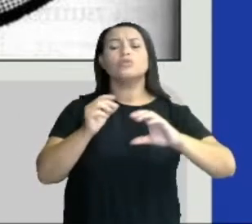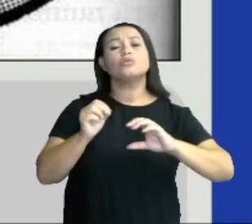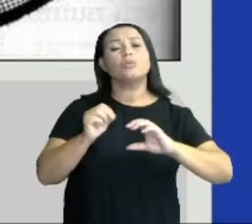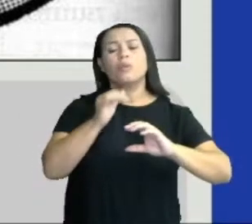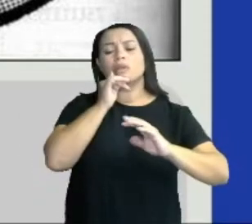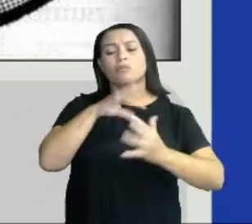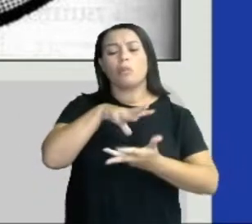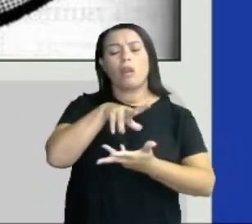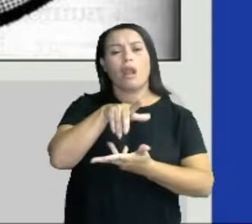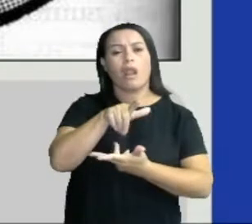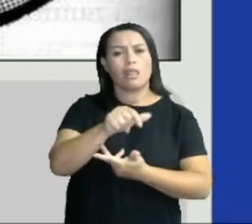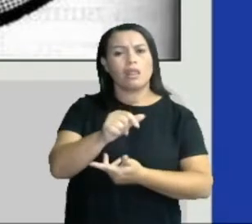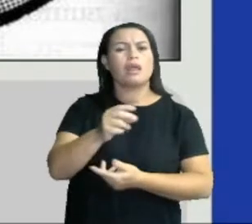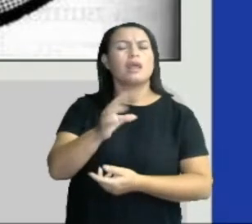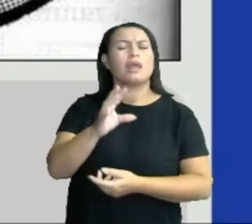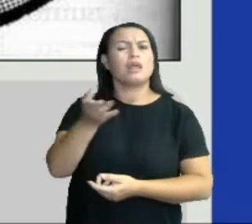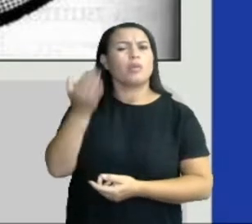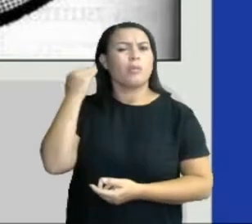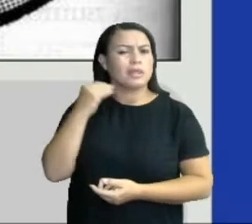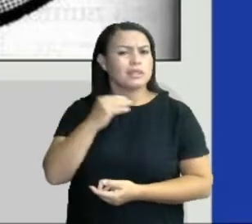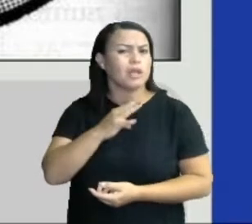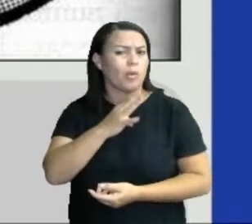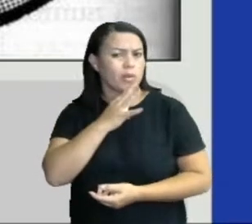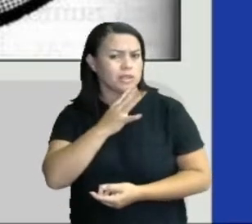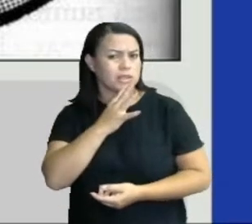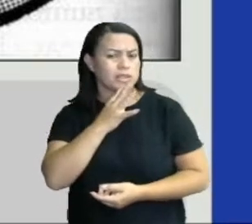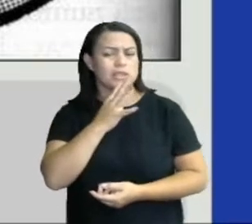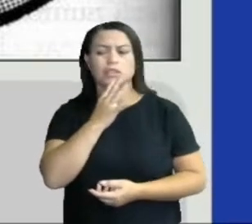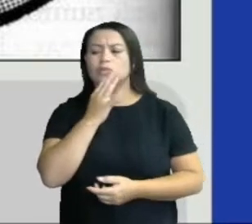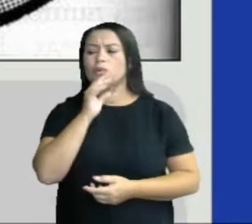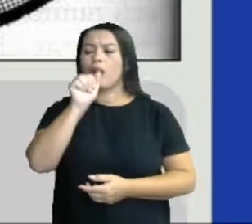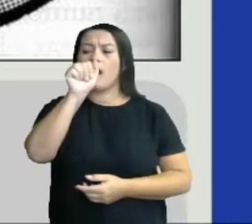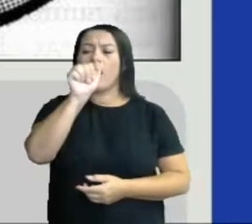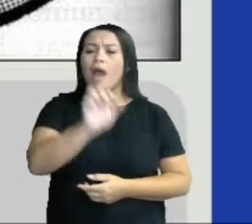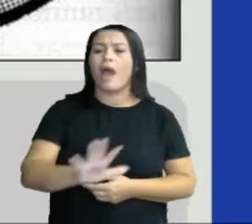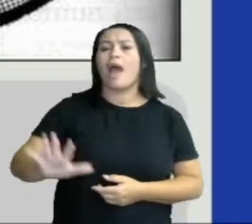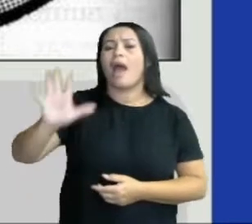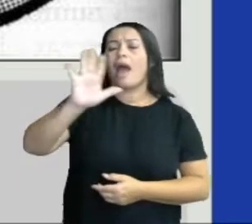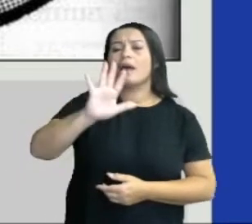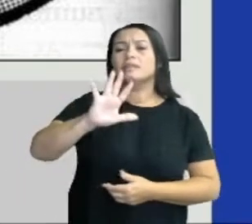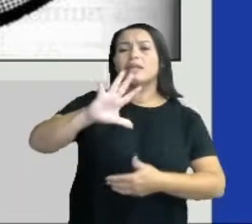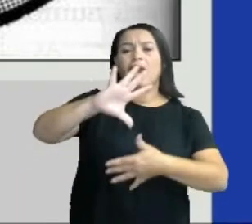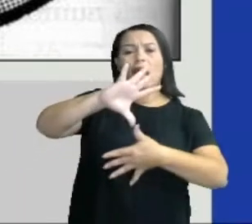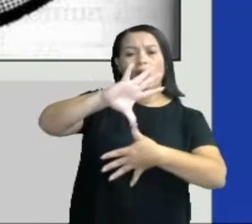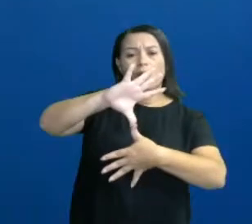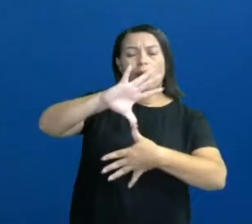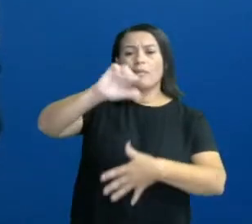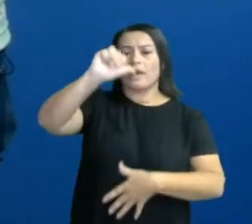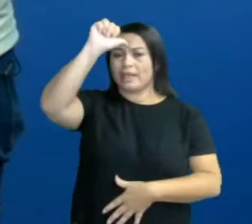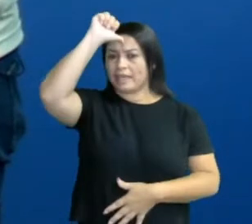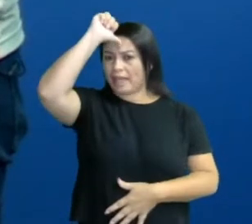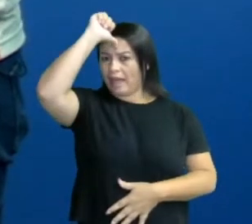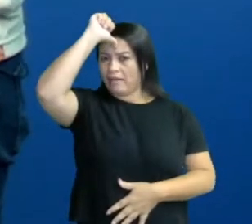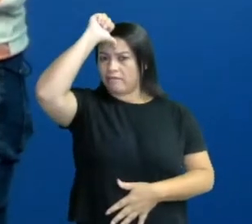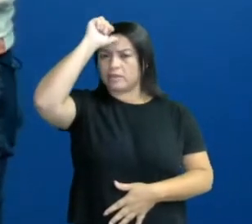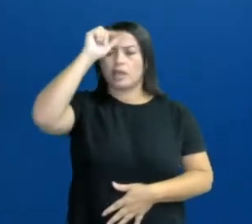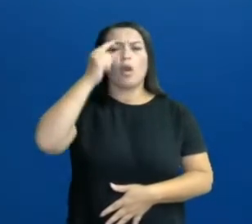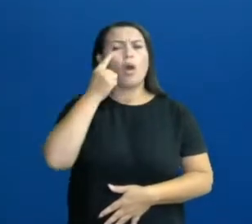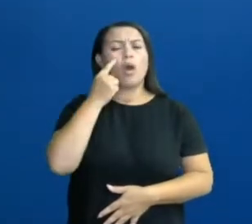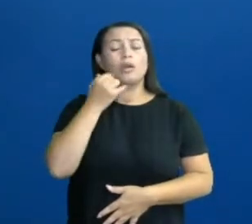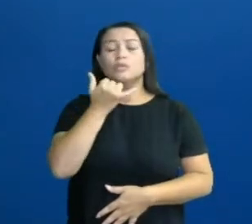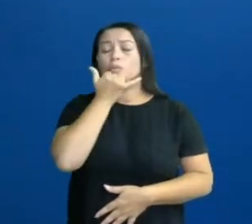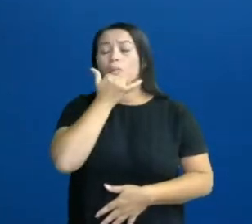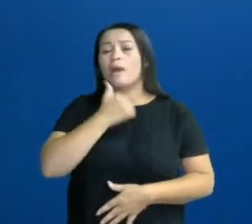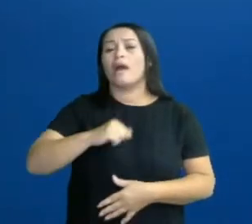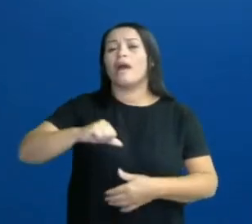eram os mundos conhecidos naquele momento da Idade Média. Então, a Ásia, a Europa, e a África. Lembrando que esse mapa ele